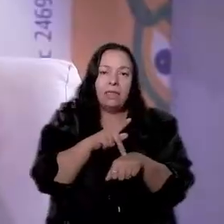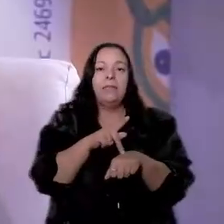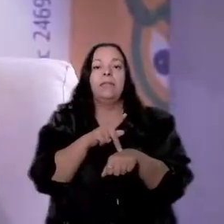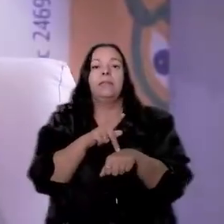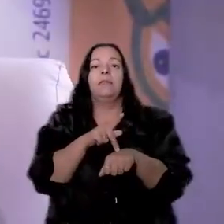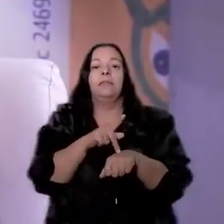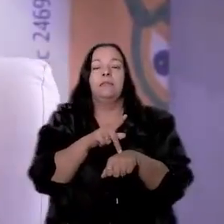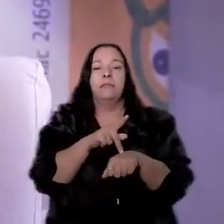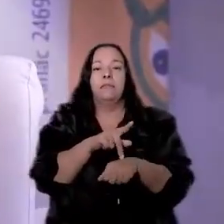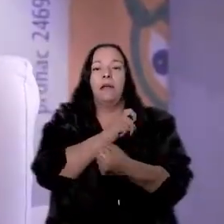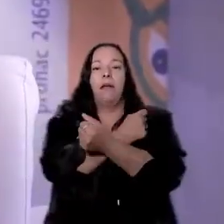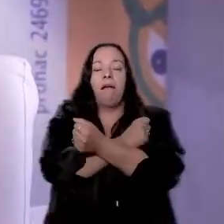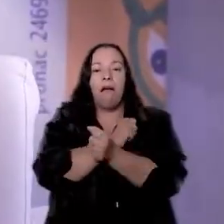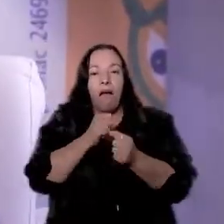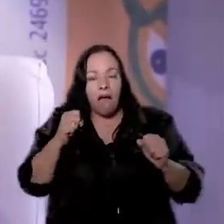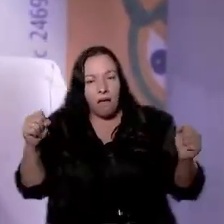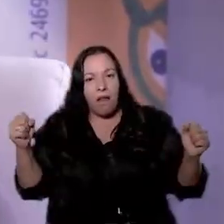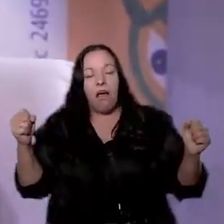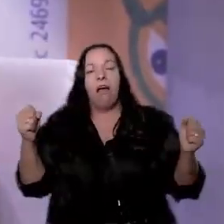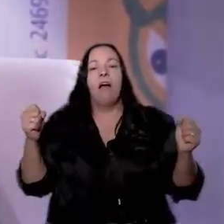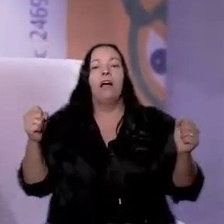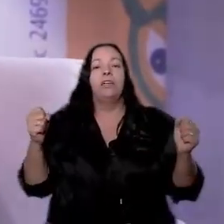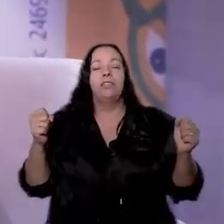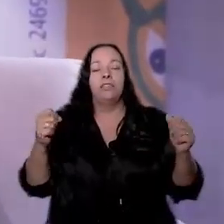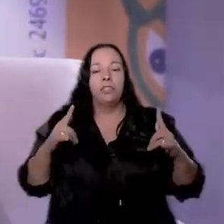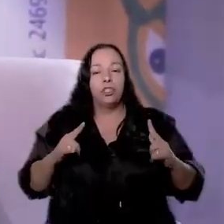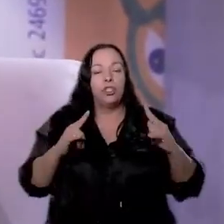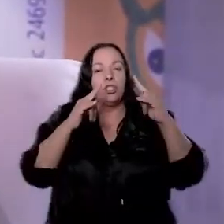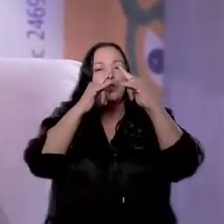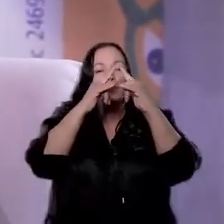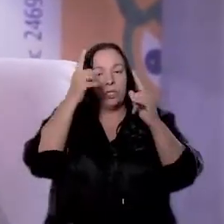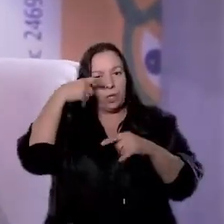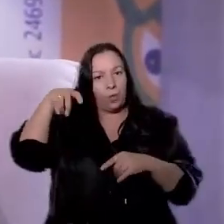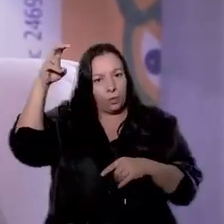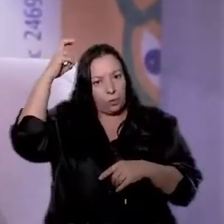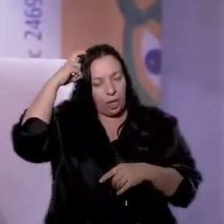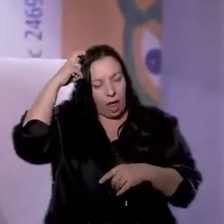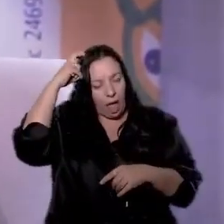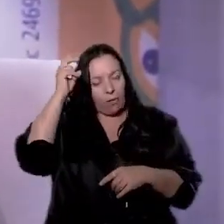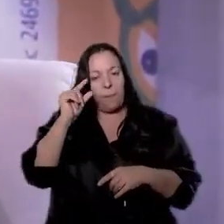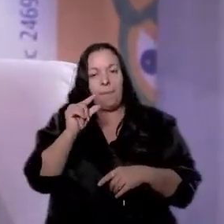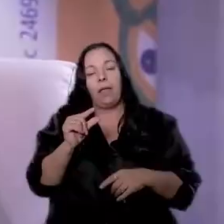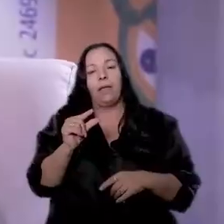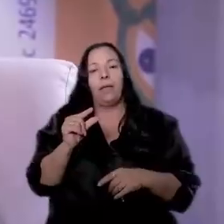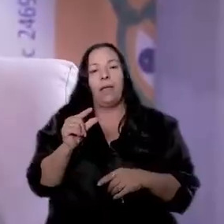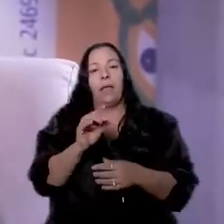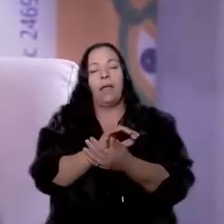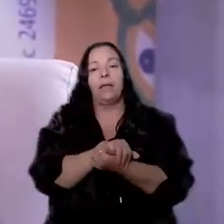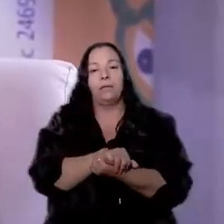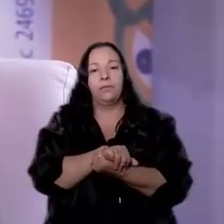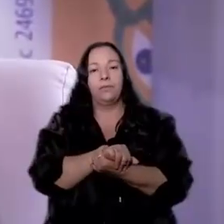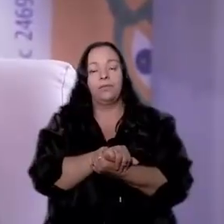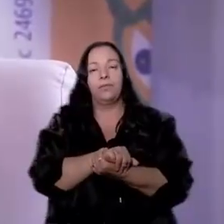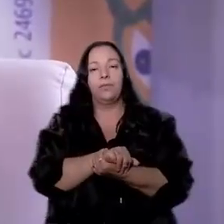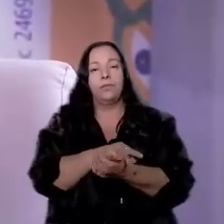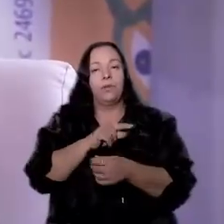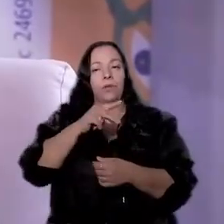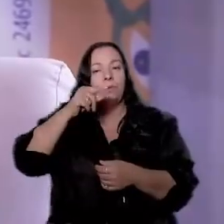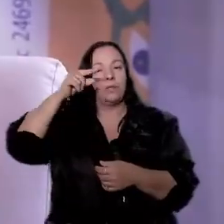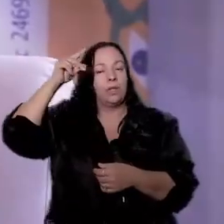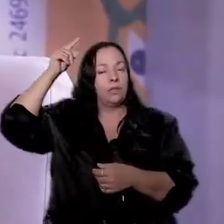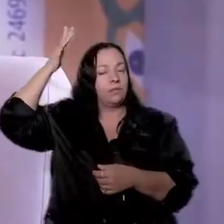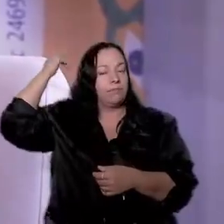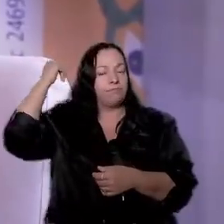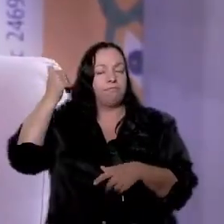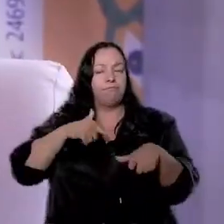por grandes instituições culturais do que pelos pequenos produtores. E eu ouço isso desde que eu trabalho com a